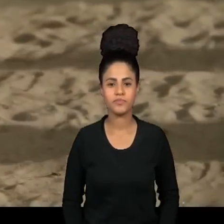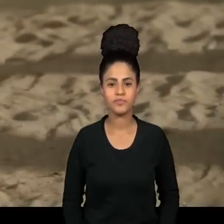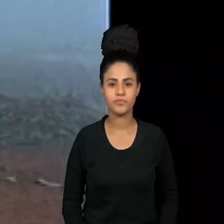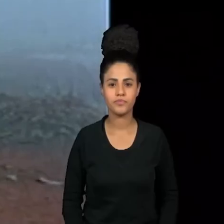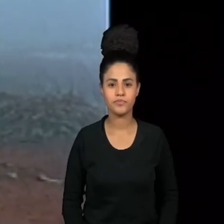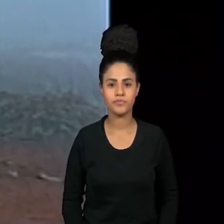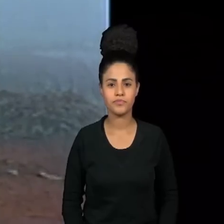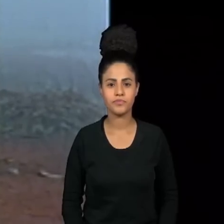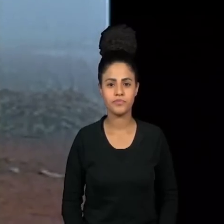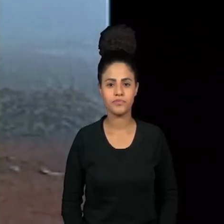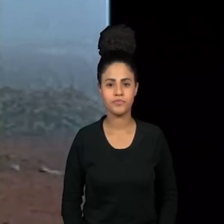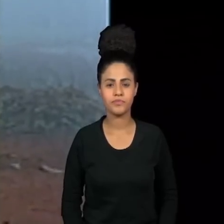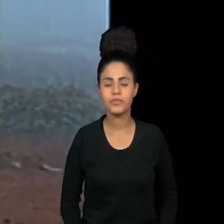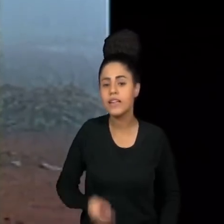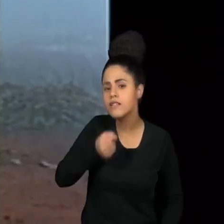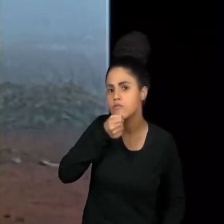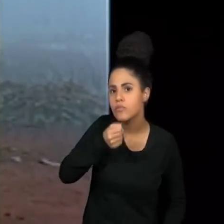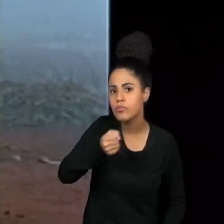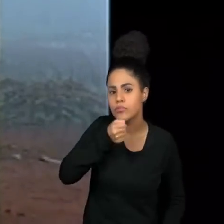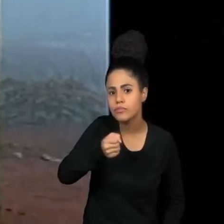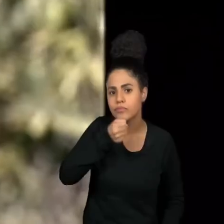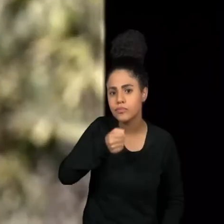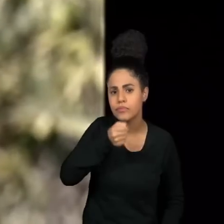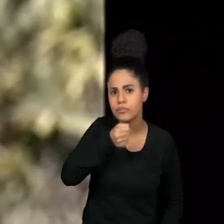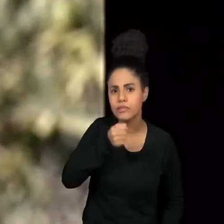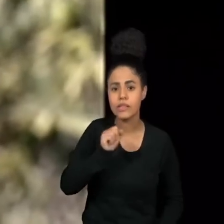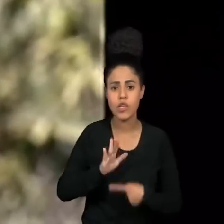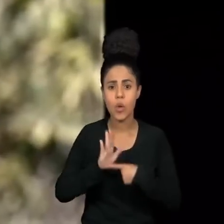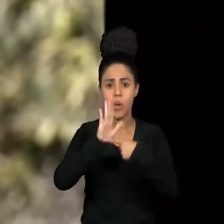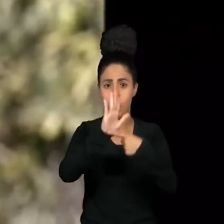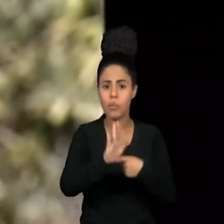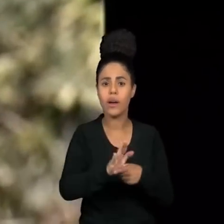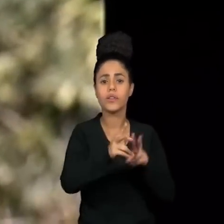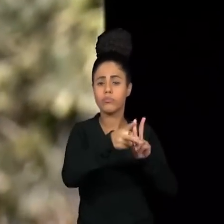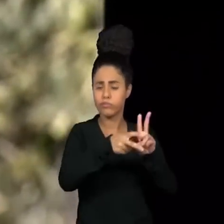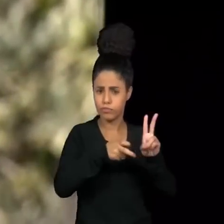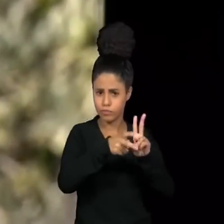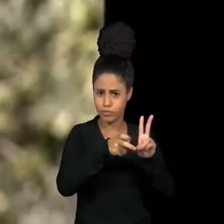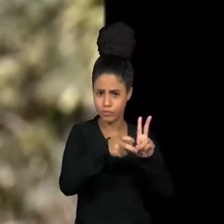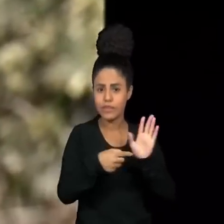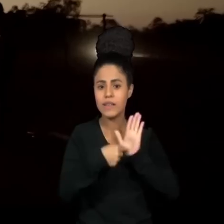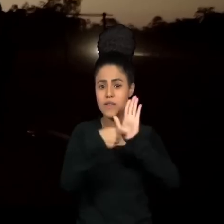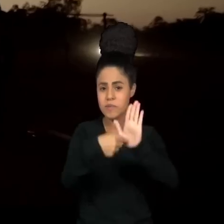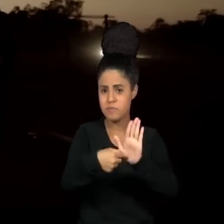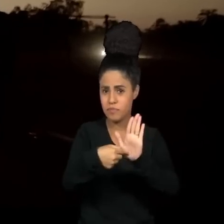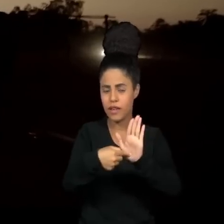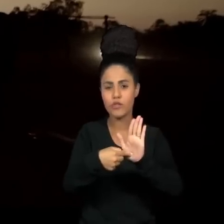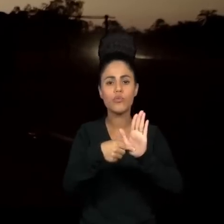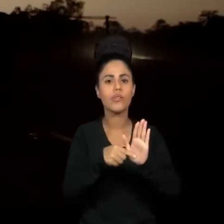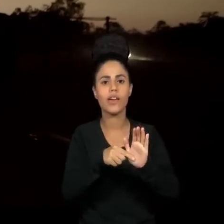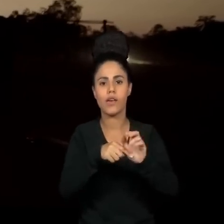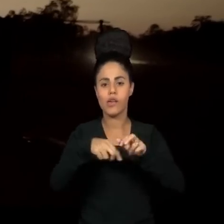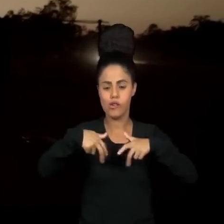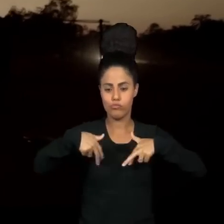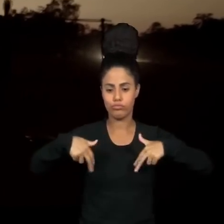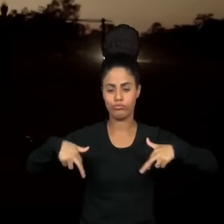O Quarupi do jornalista Washington Novaes e do cacique Tabata Cuicuro, um ritual em